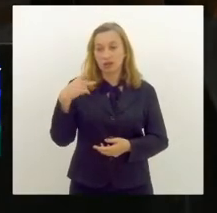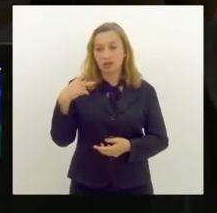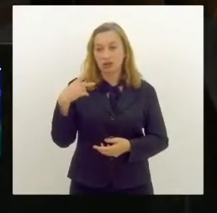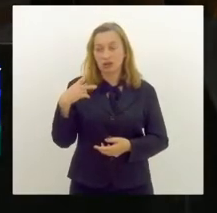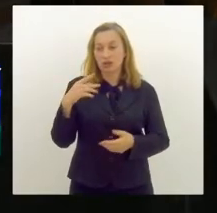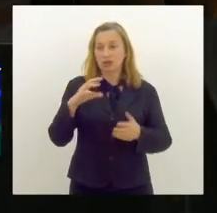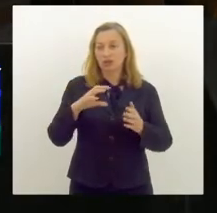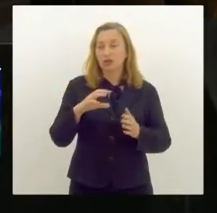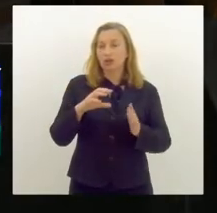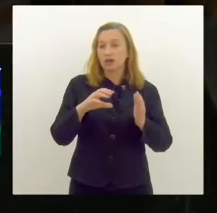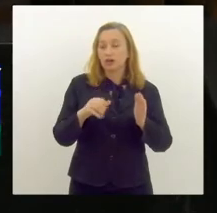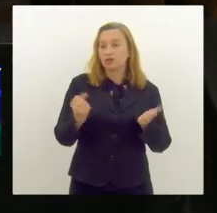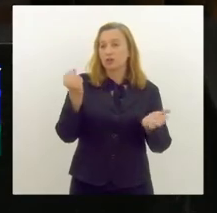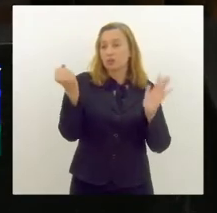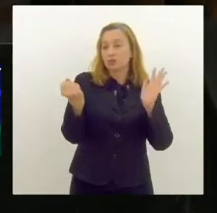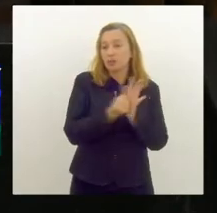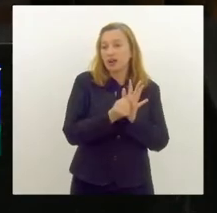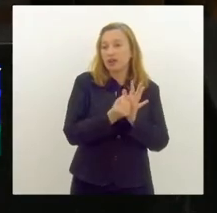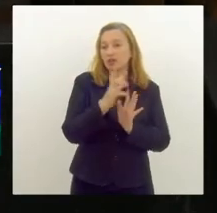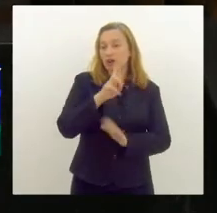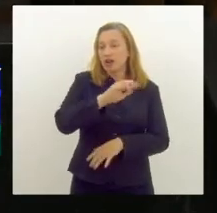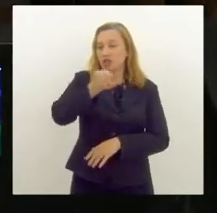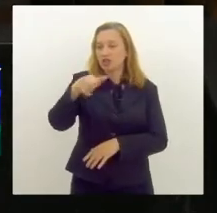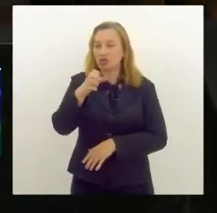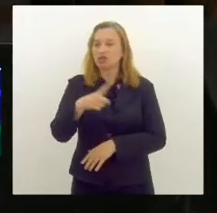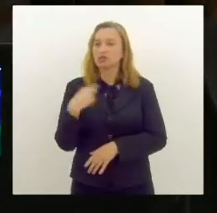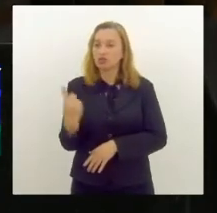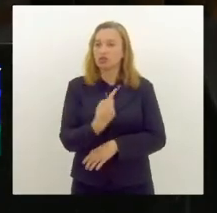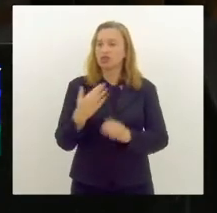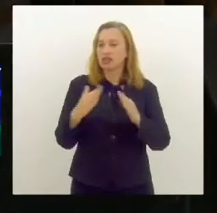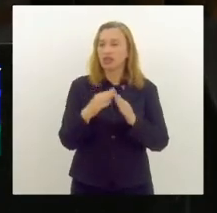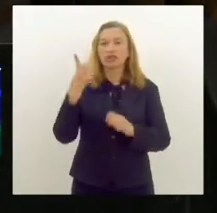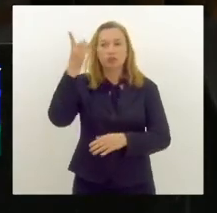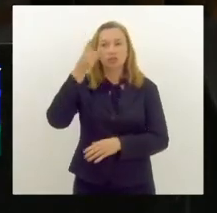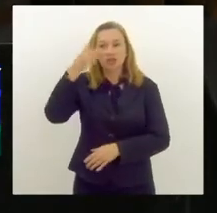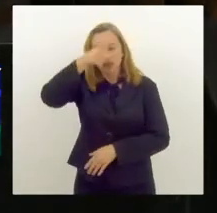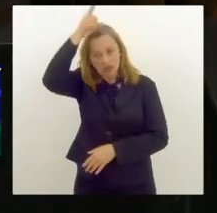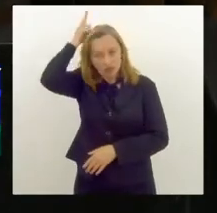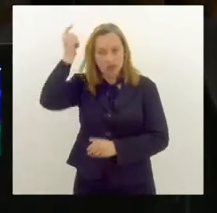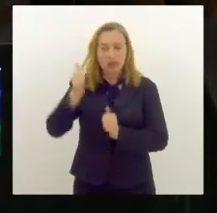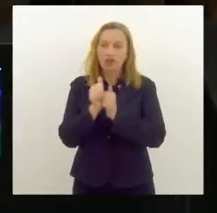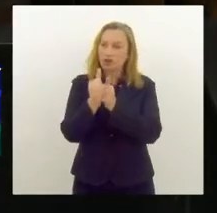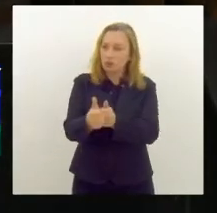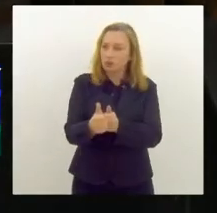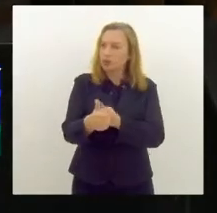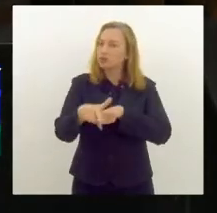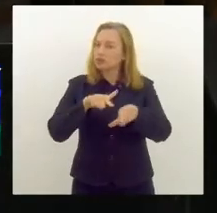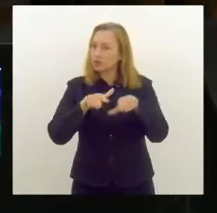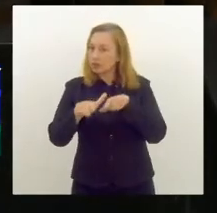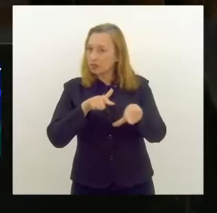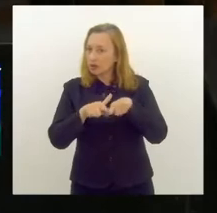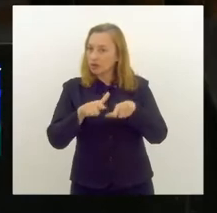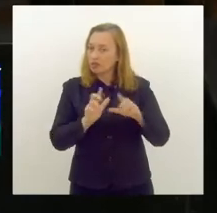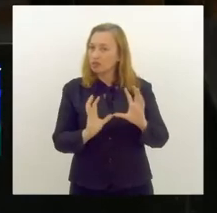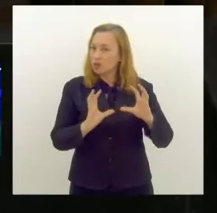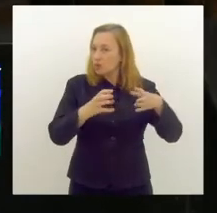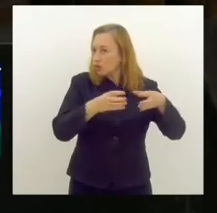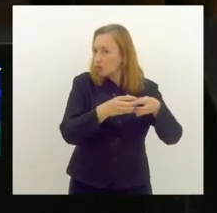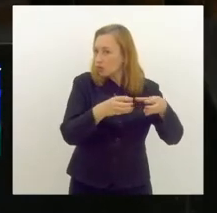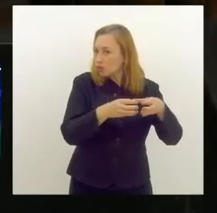RJ. Nós, nessa casa, deputado Luiz Paulo, acompanha os trabalhos dessa